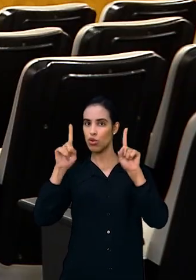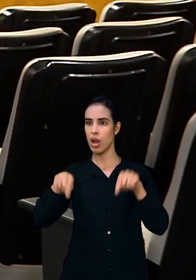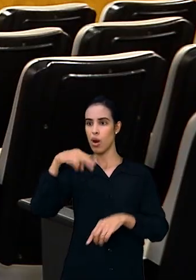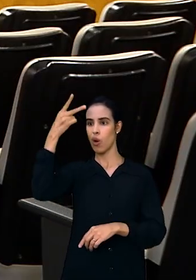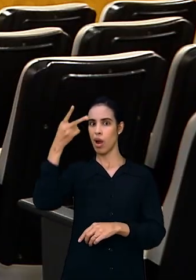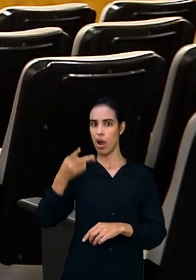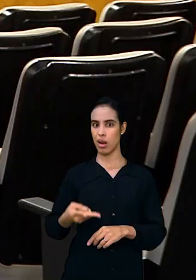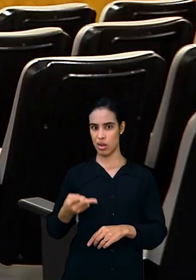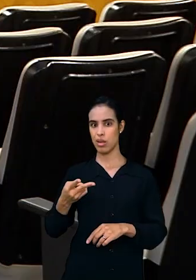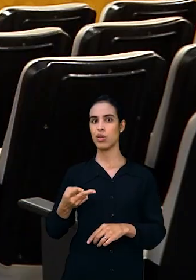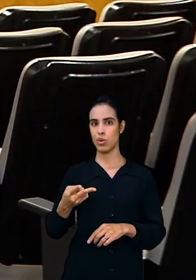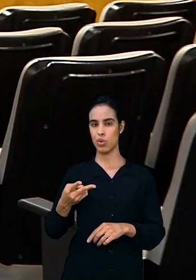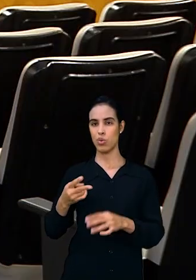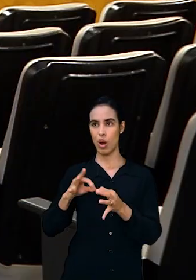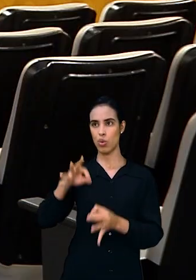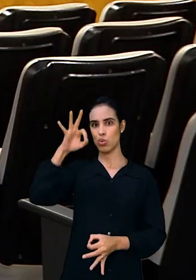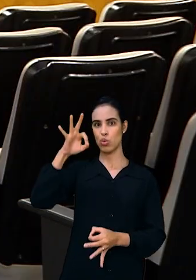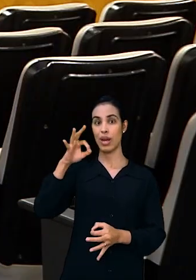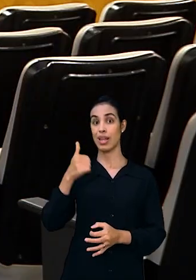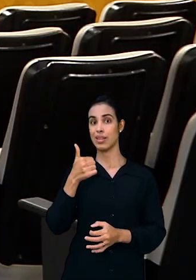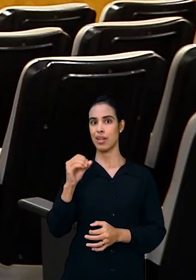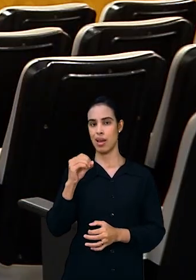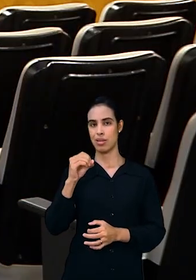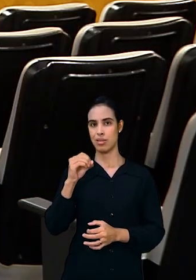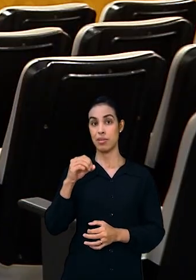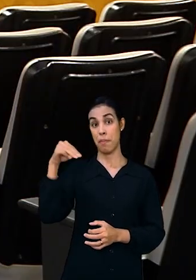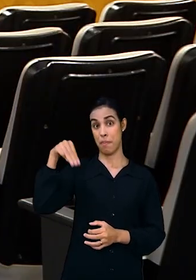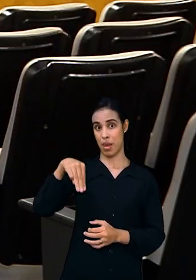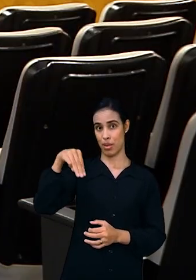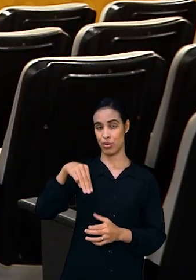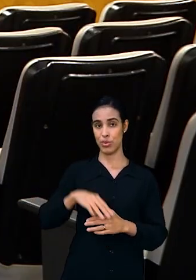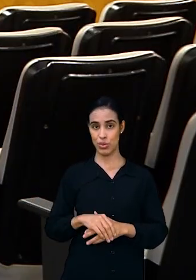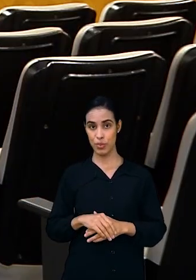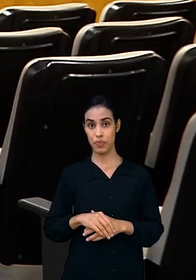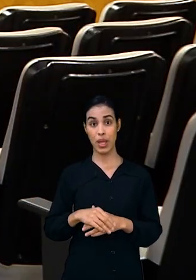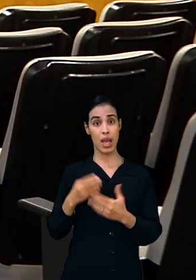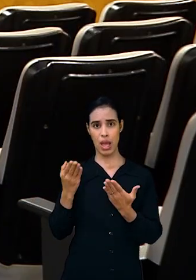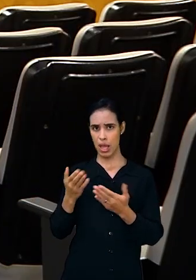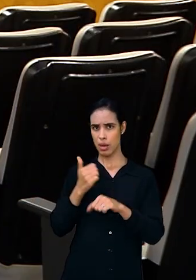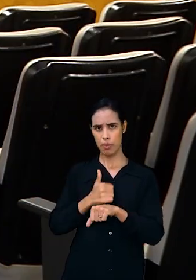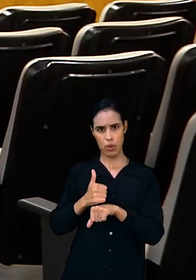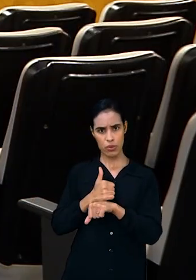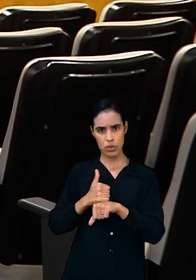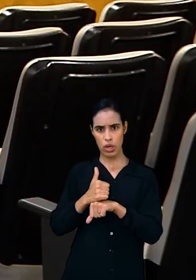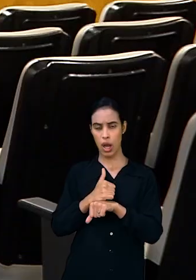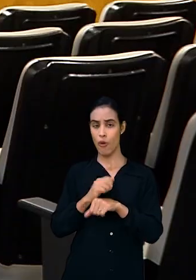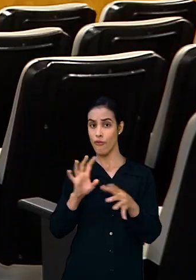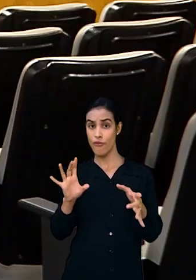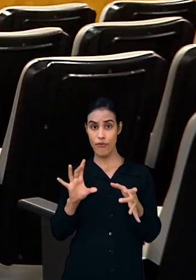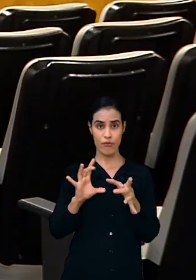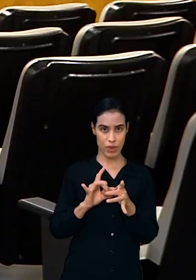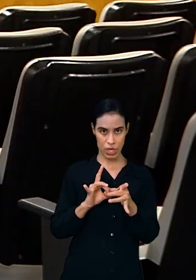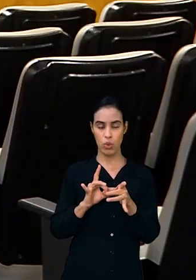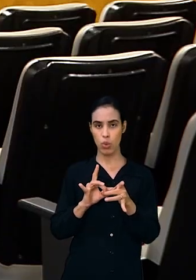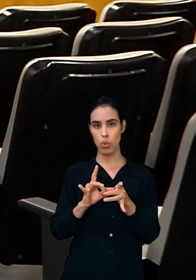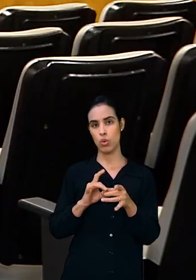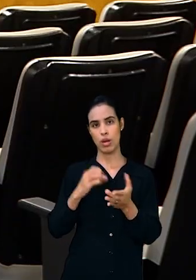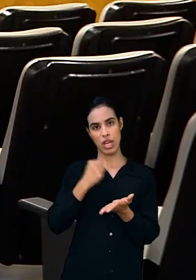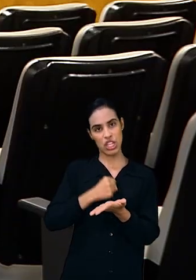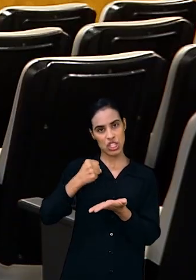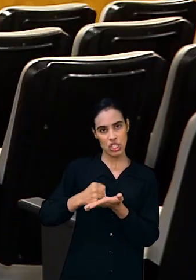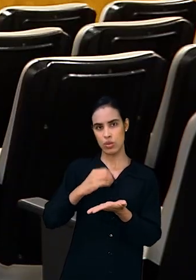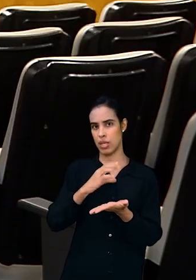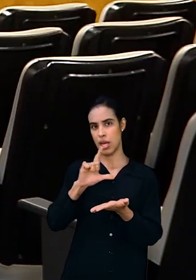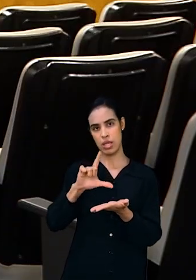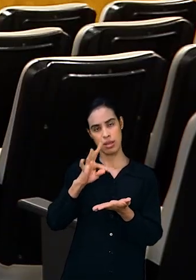serviços morreu ao cair de uma altura de quase 10 metros durante o expediente. O profissional não mantinha vínculo de